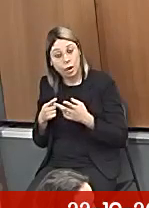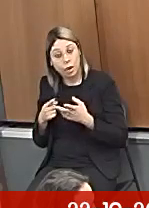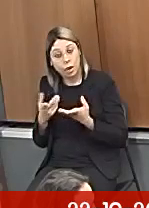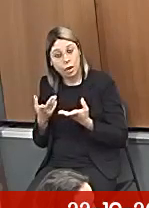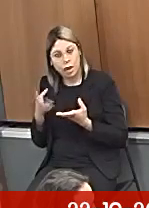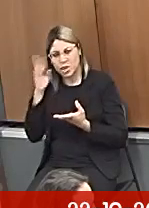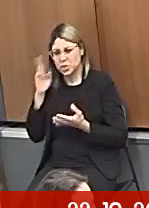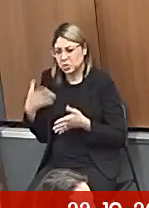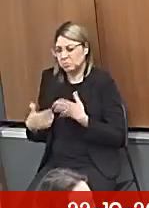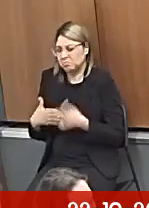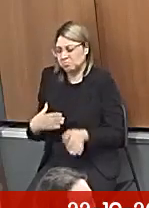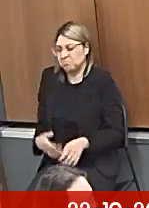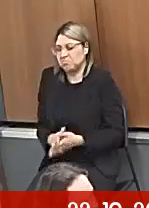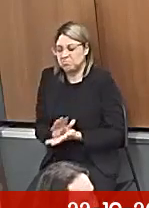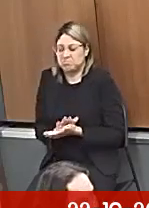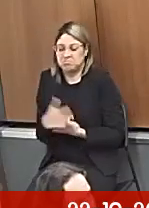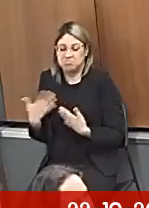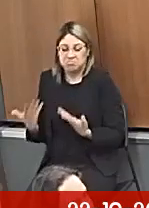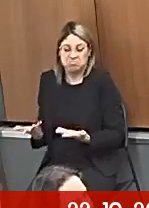diretora não estava nem aí.